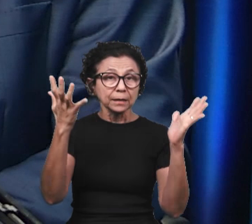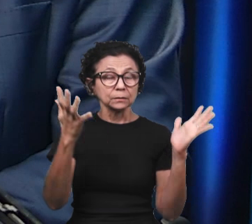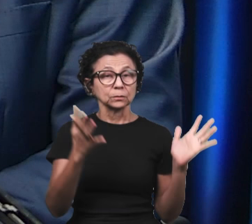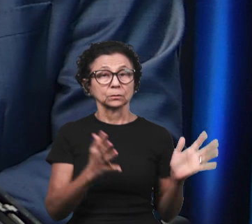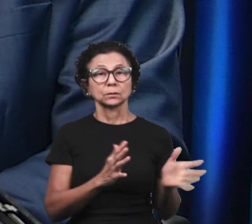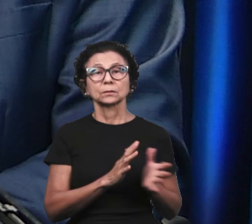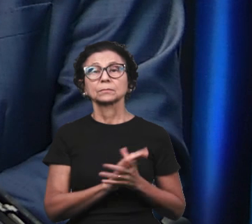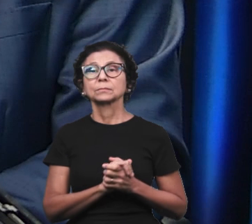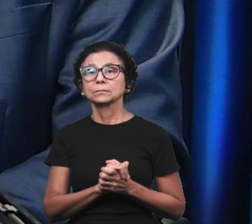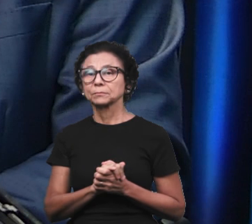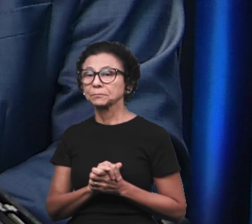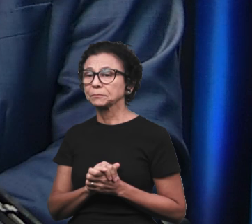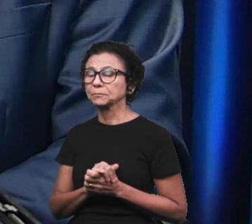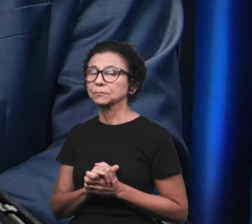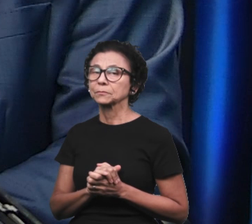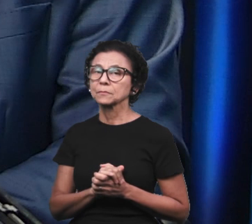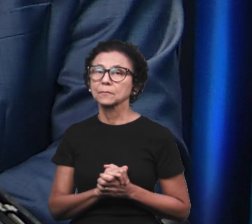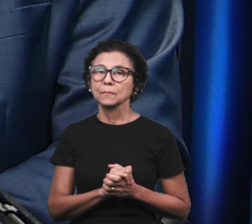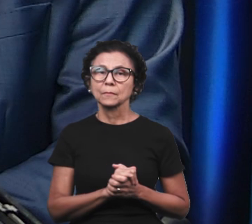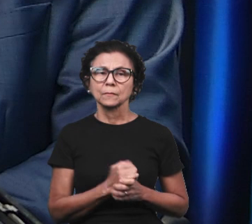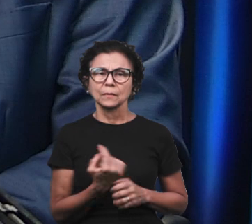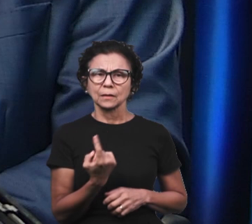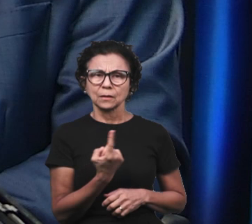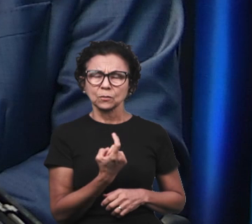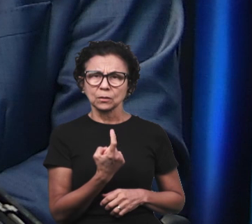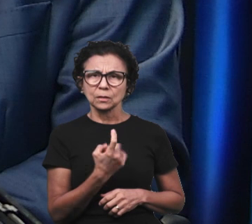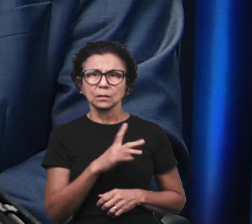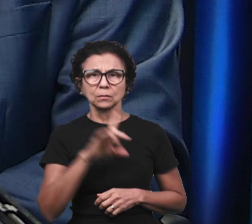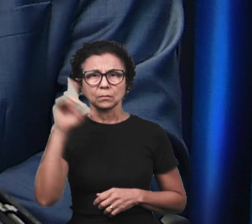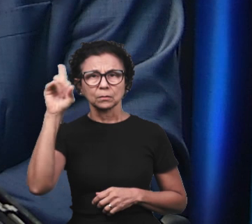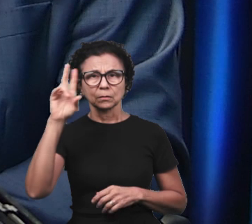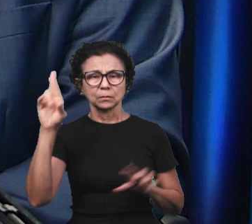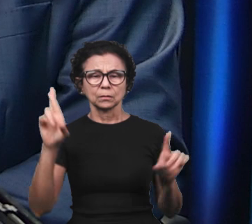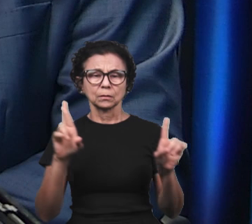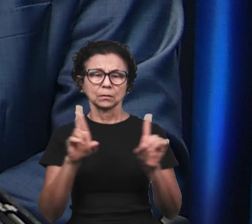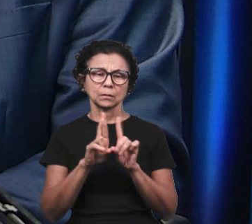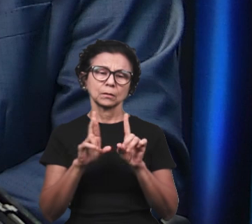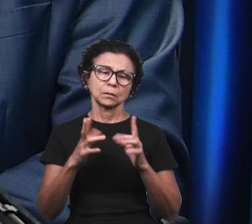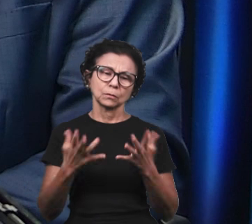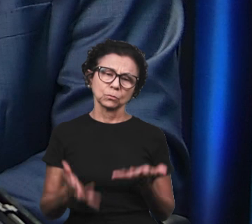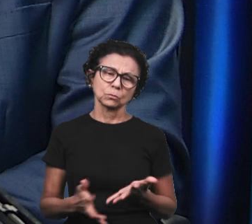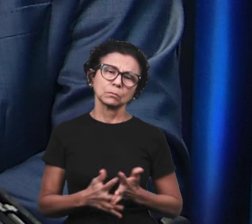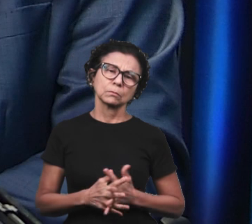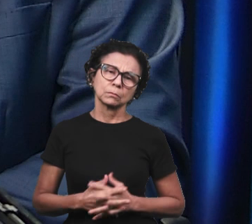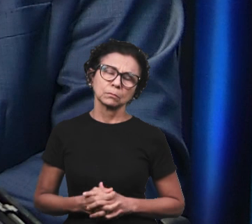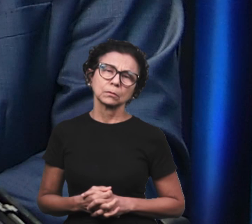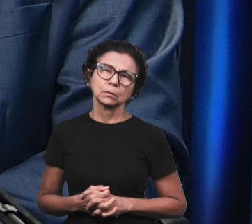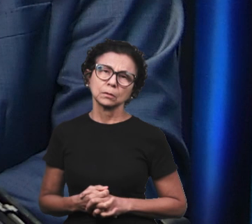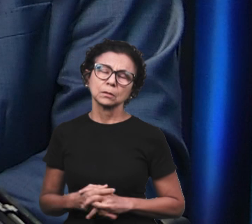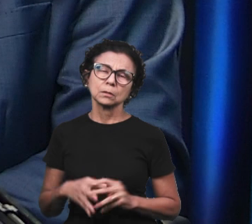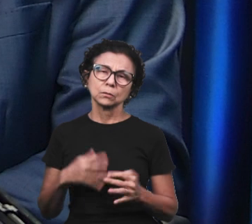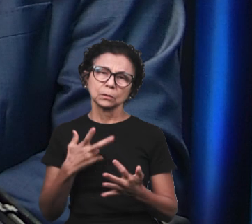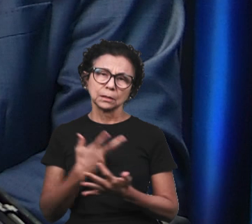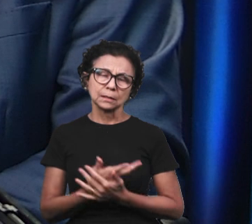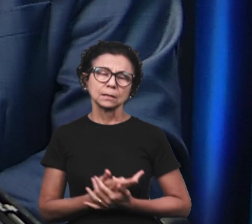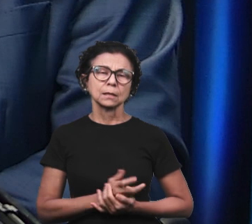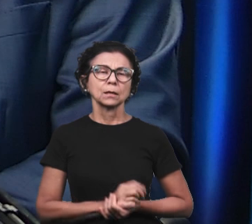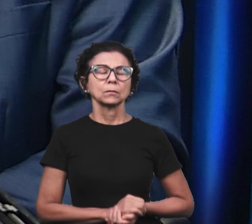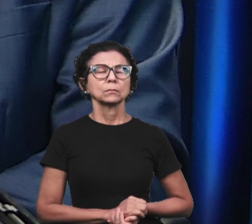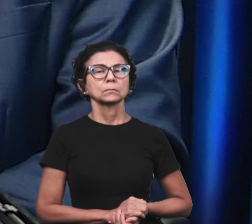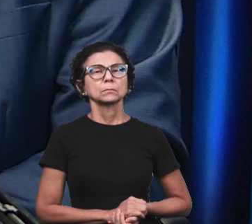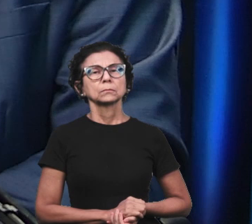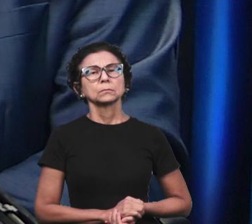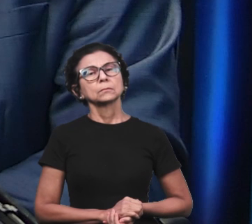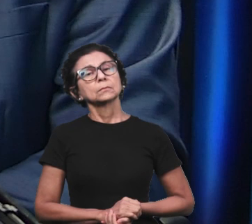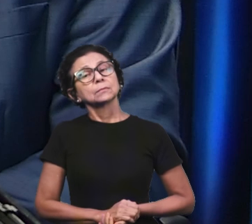que o homem não está só, mas que Deus está com ele. Então tudo isso aconteceu na vida de Arão e aí não